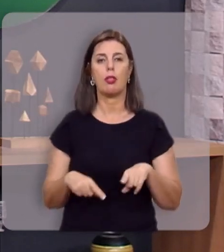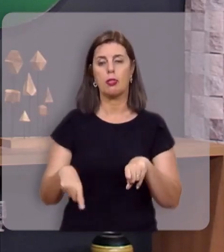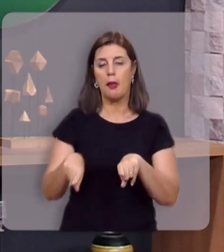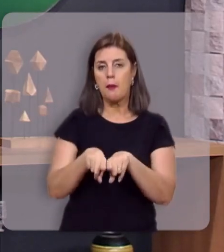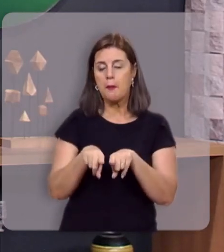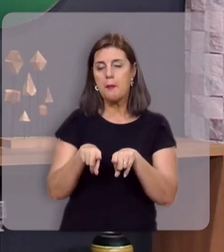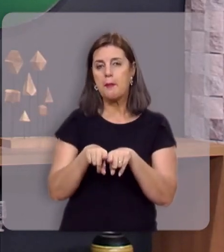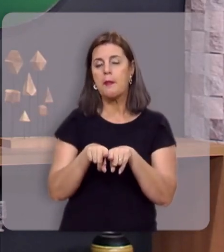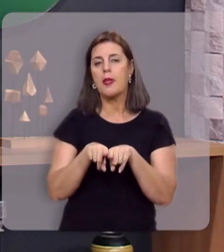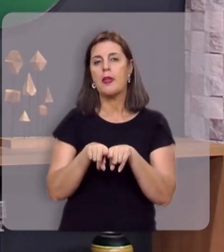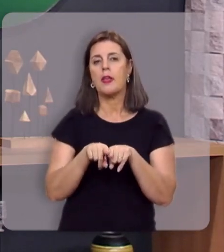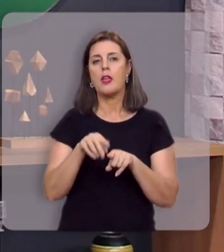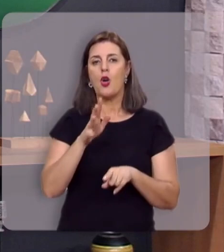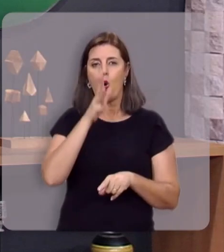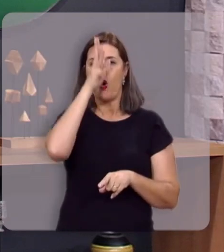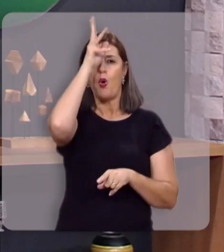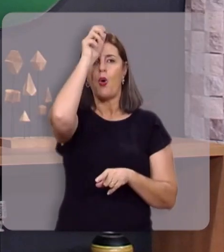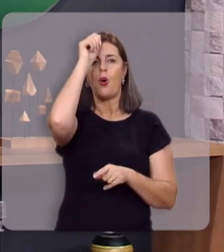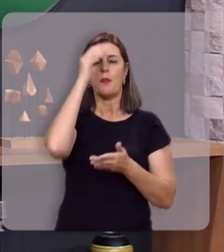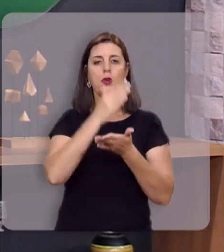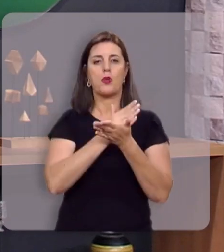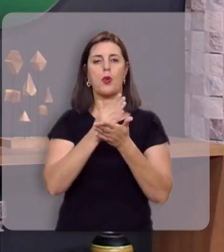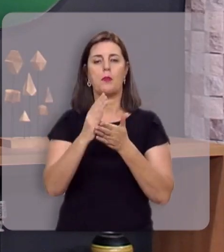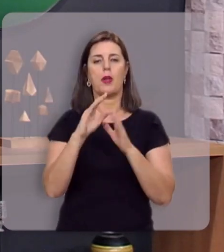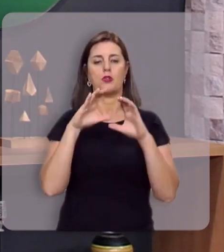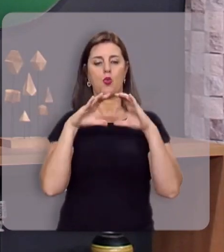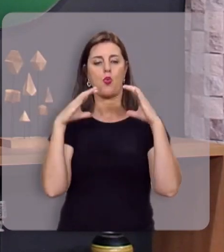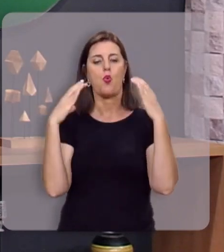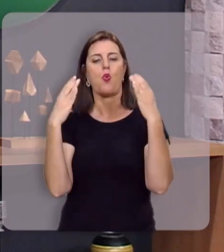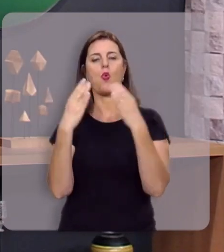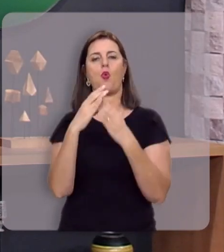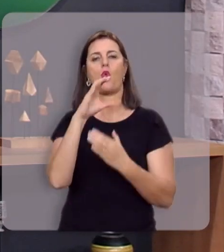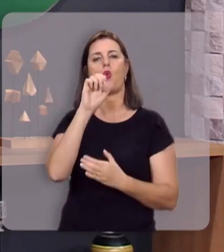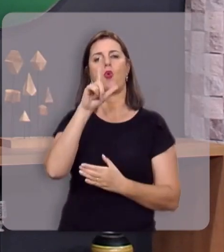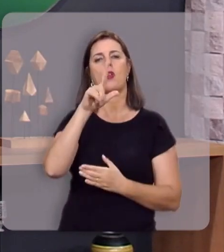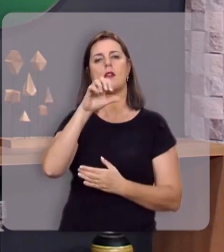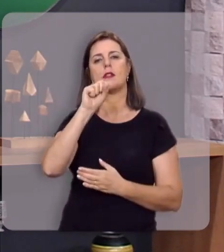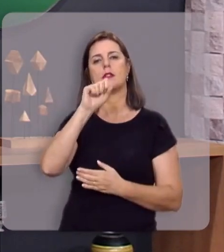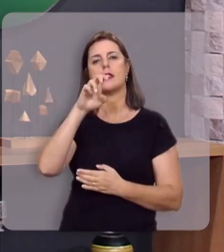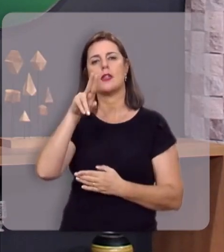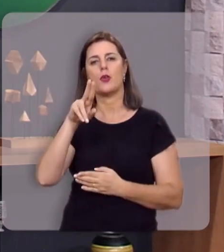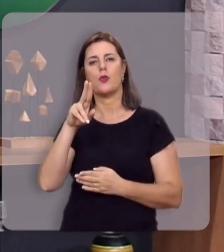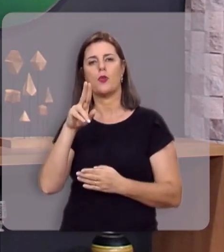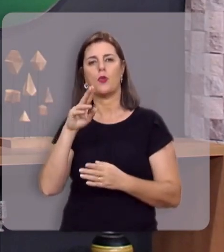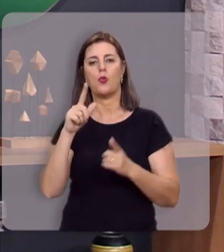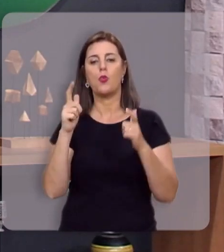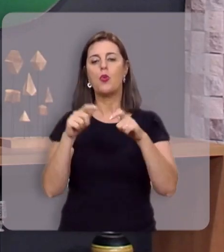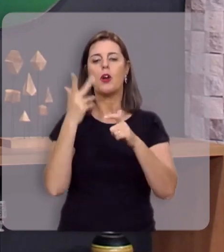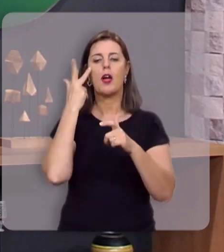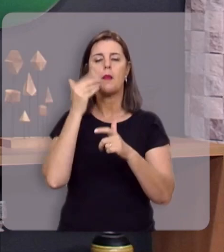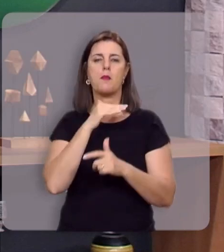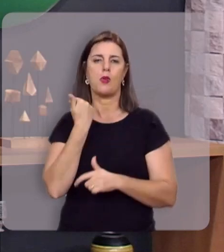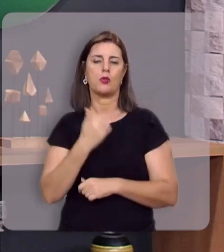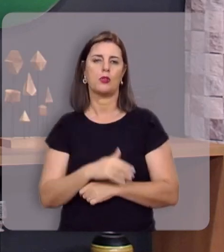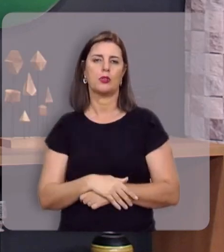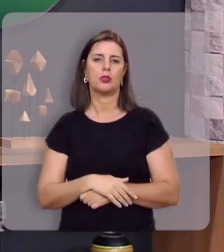e também em Roma inaugura-se o Coliseu Romano, o anfiteatro da